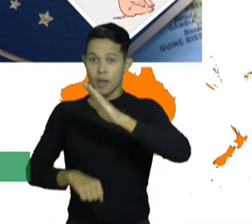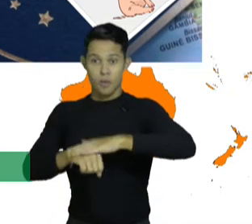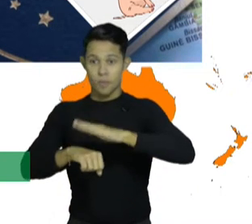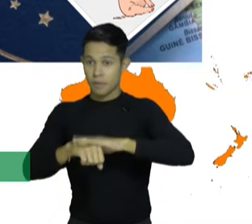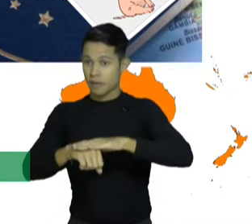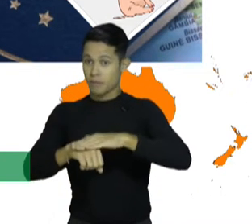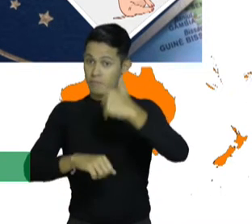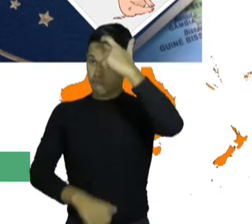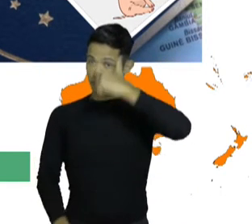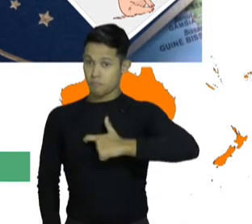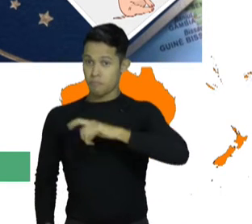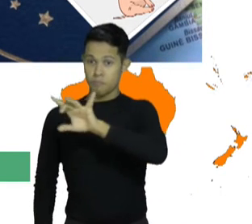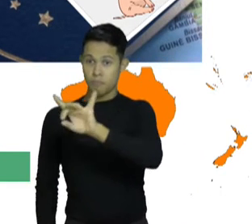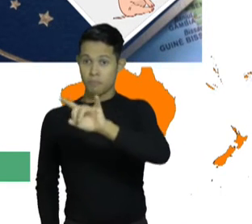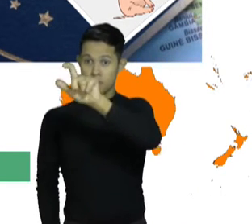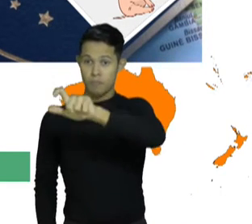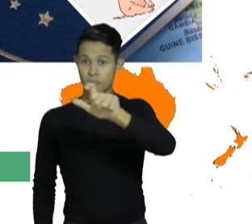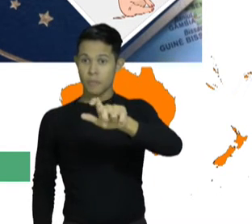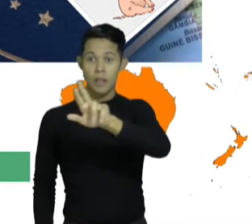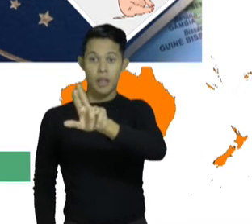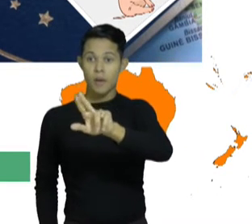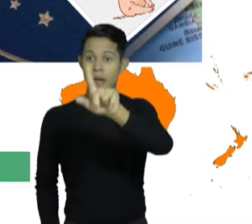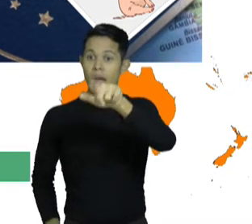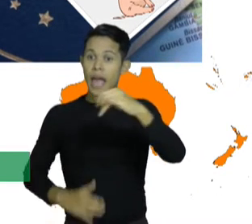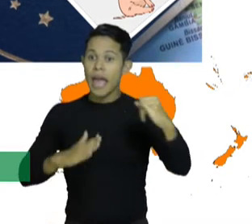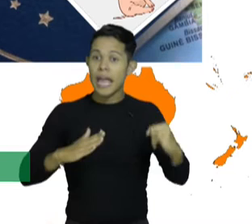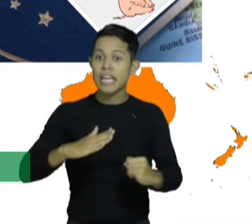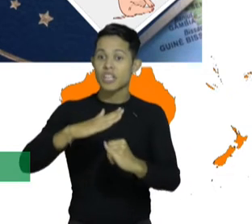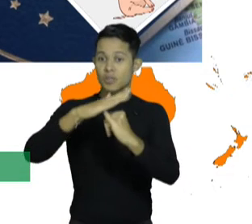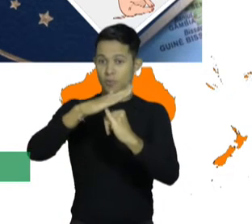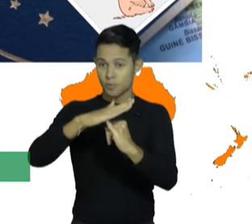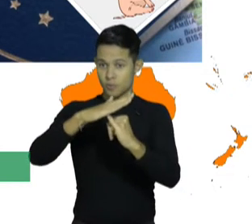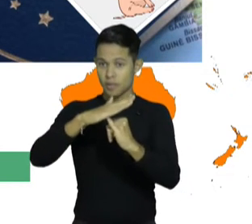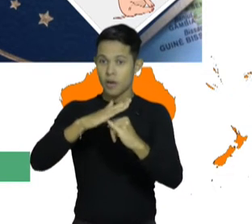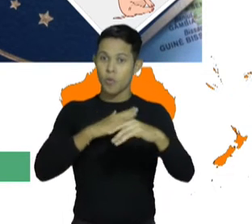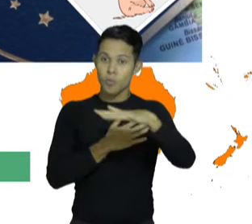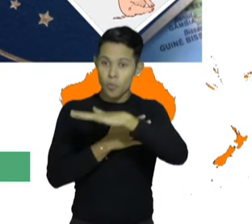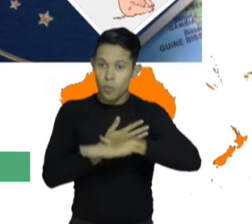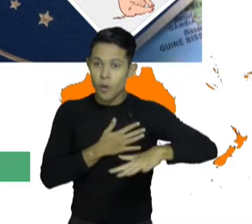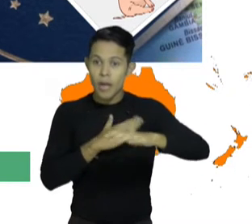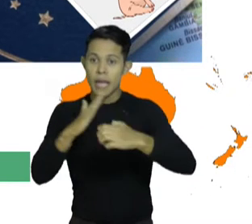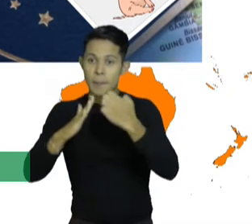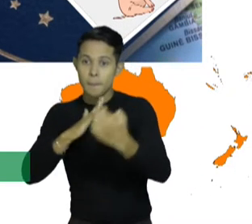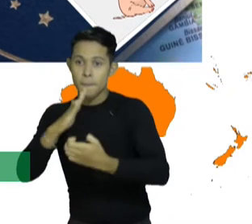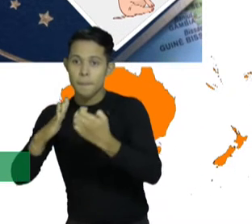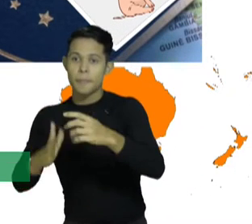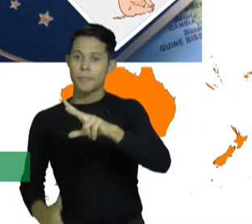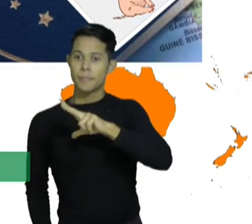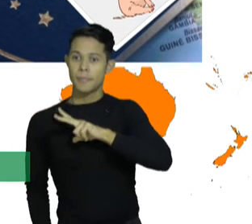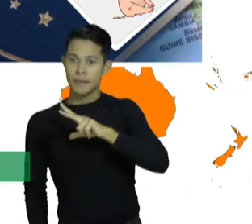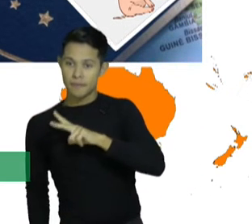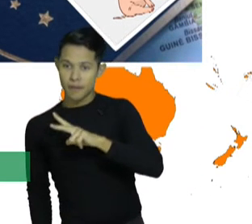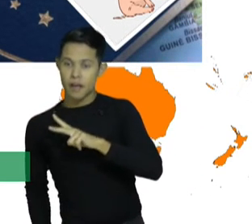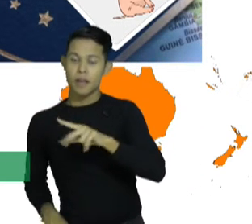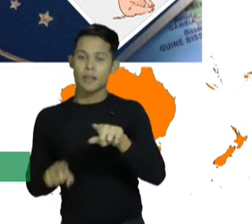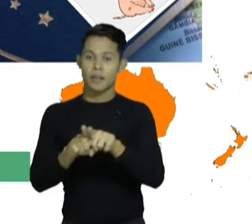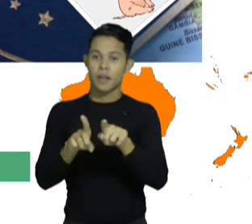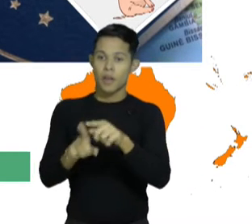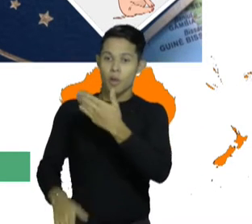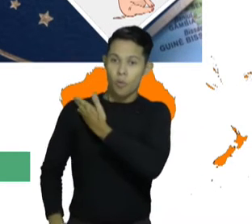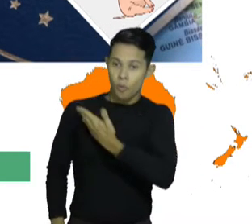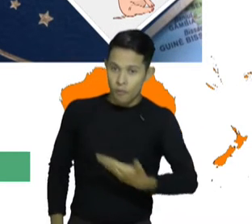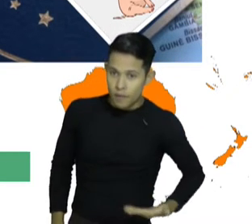foi institucional as empresas privadas Governo do Estado todos os